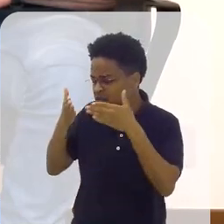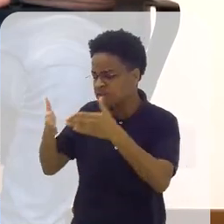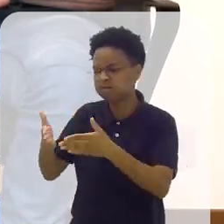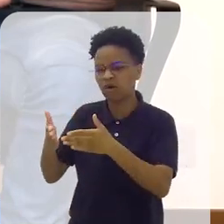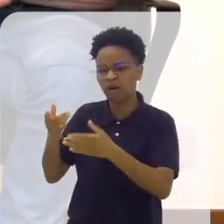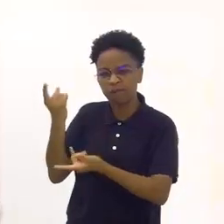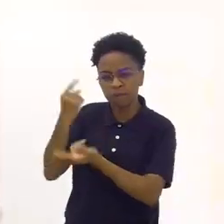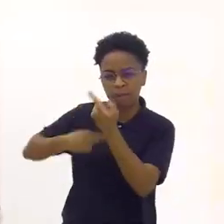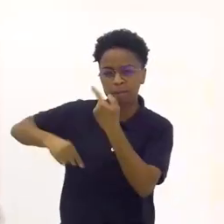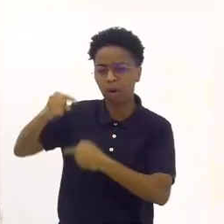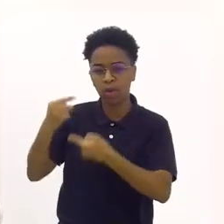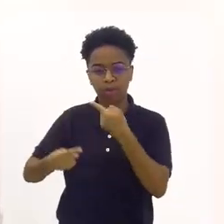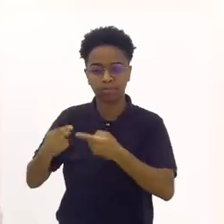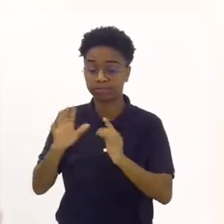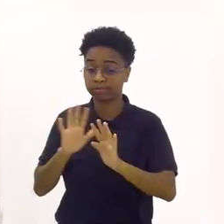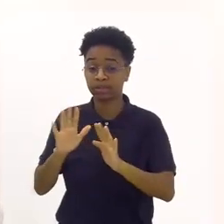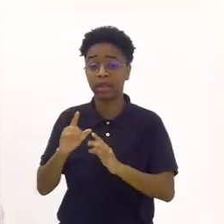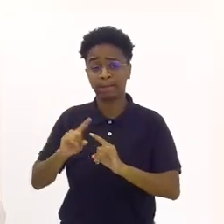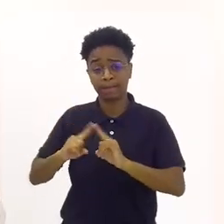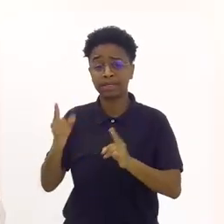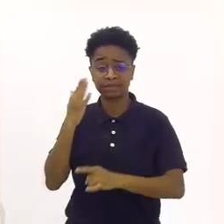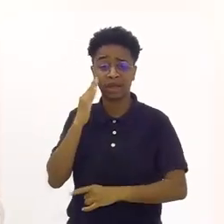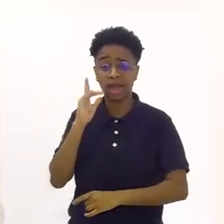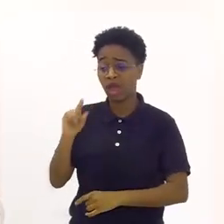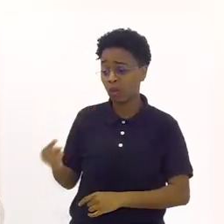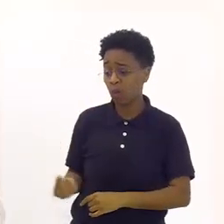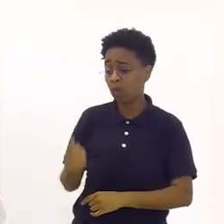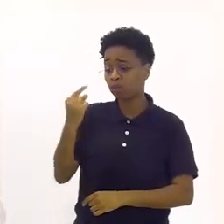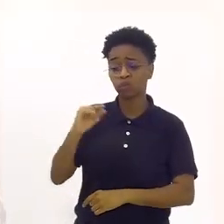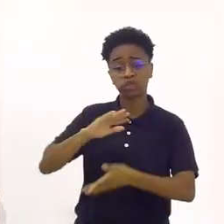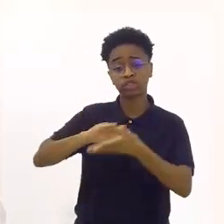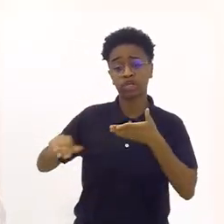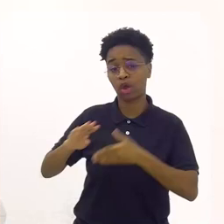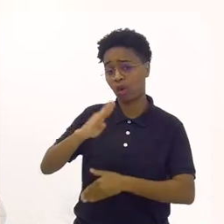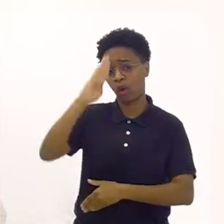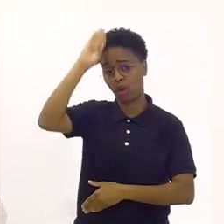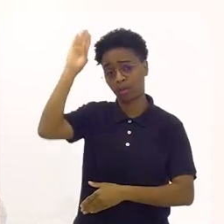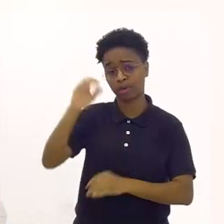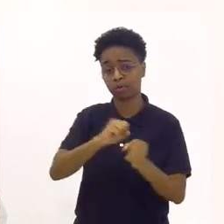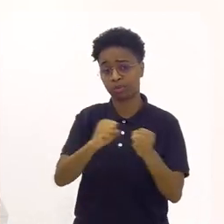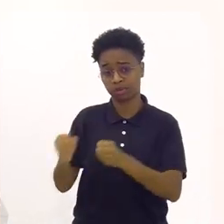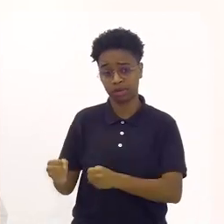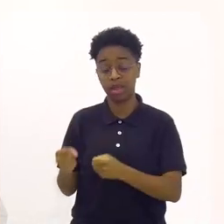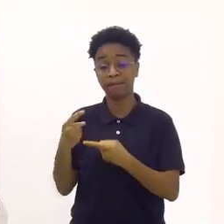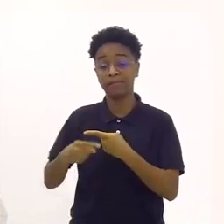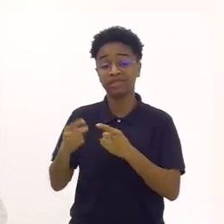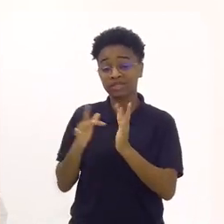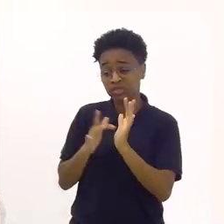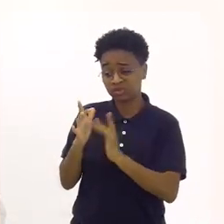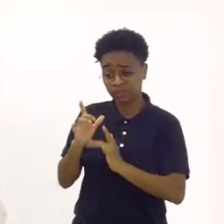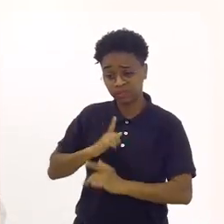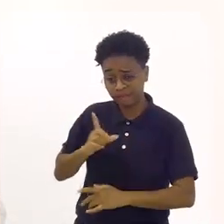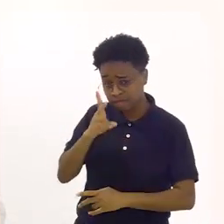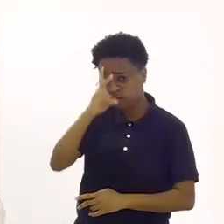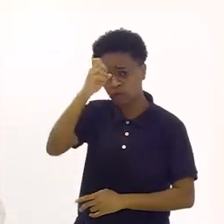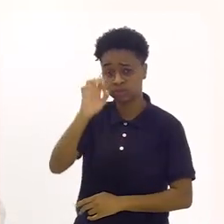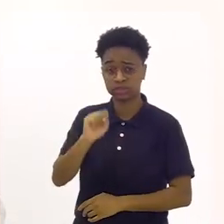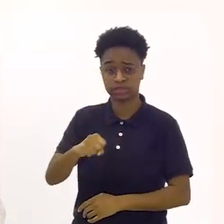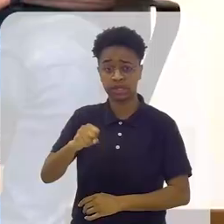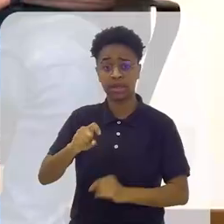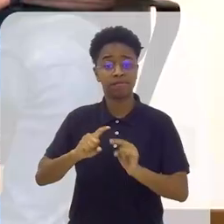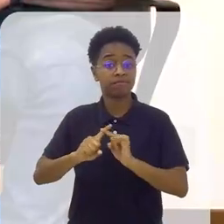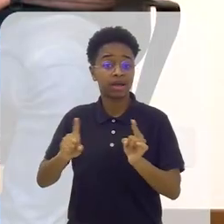que nasceu. Sim. Mas ele seria o único a tirar Roma dali, porque ele tinha essa